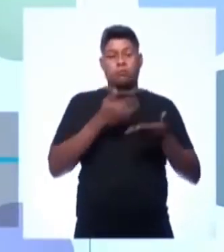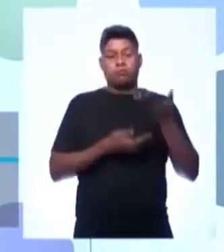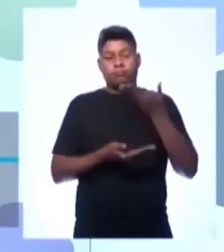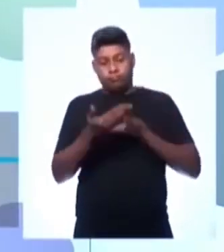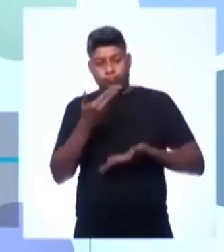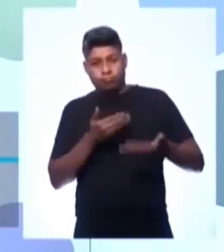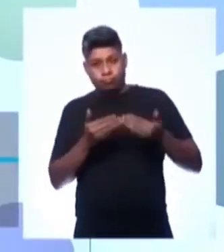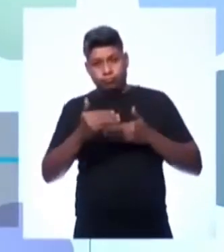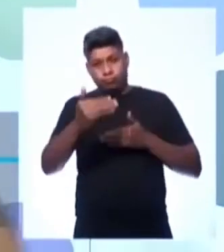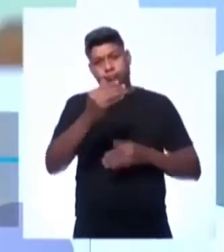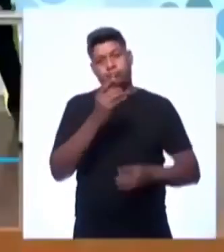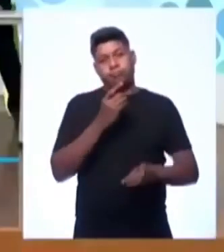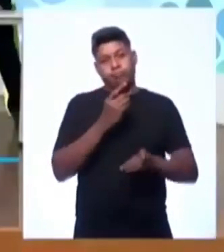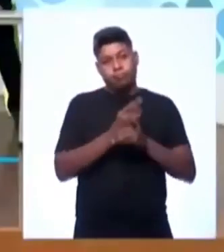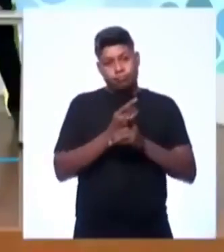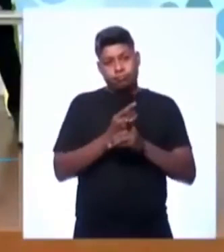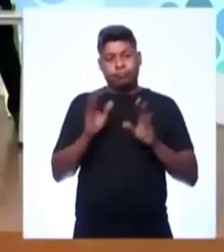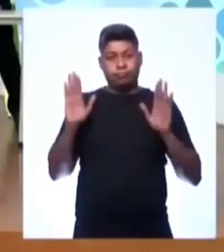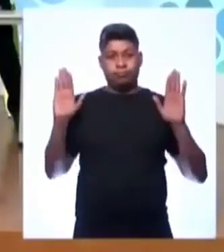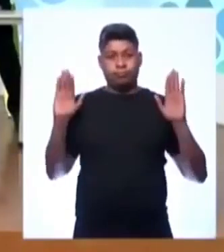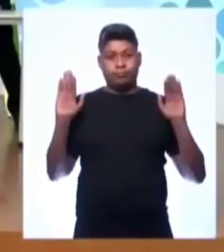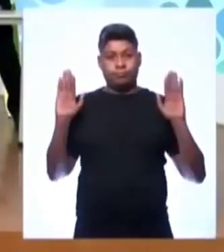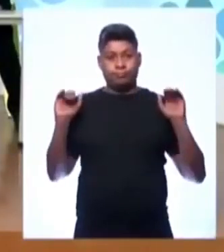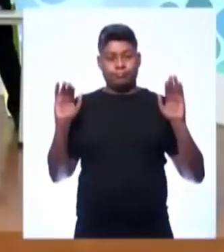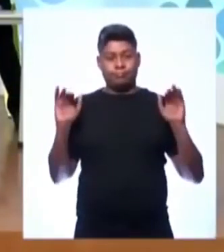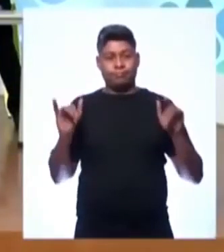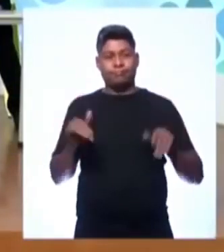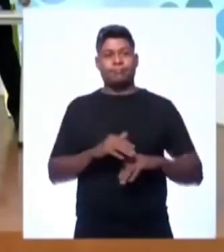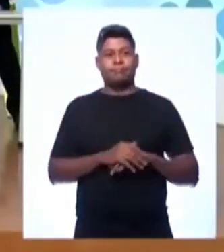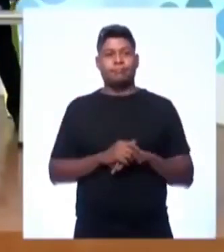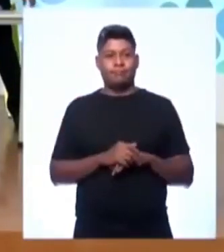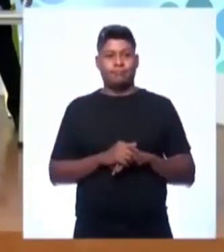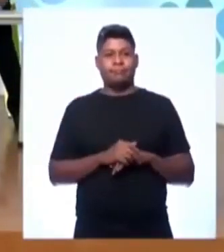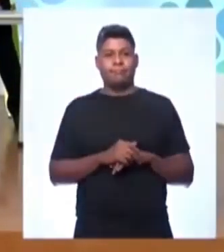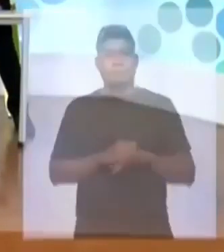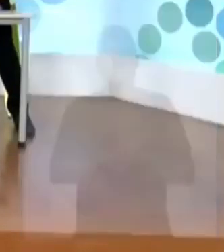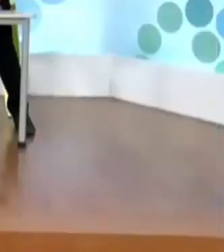e vamos interagindo aí. Até a próxima, pessoal. Tchau, tchau. Tchau, pessoal!